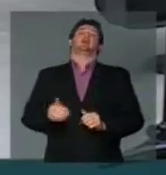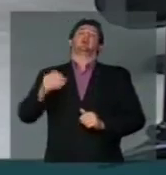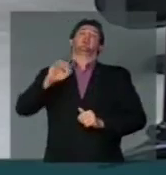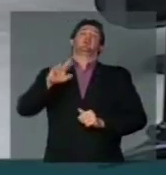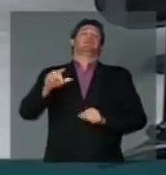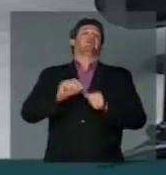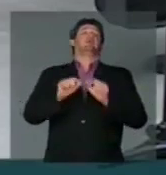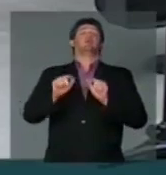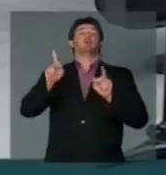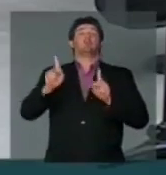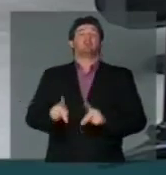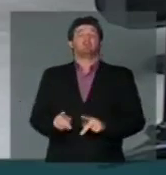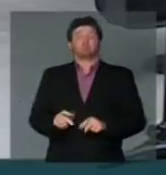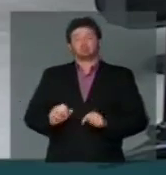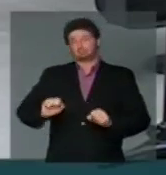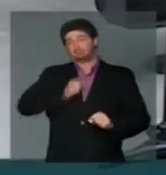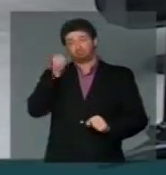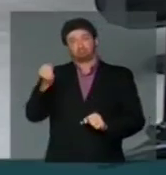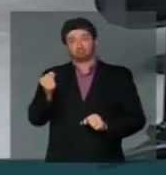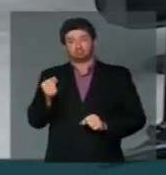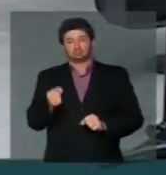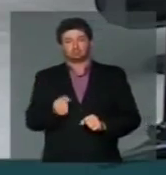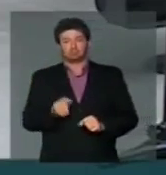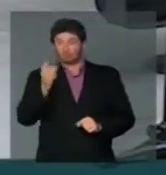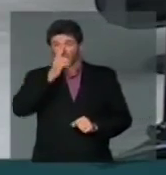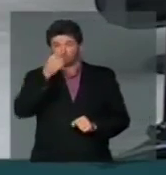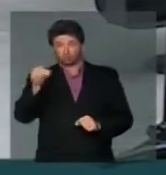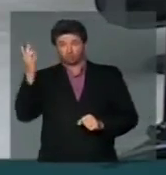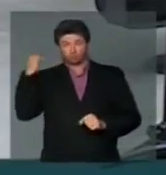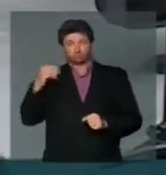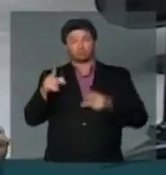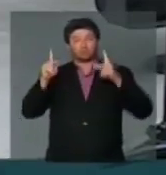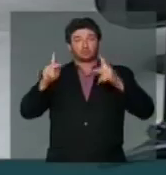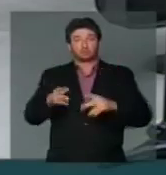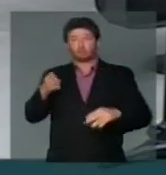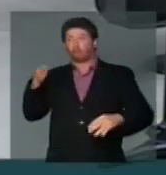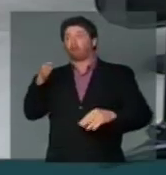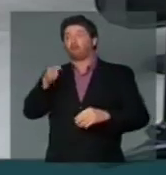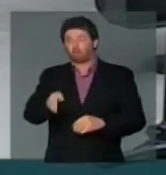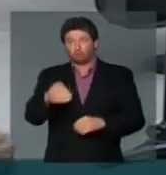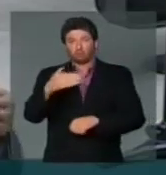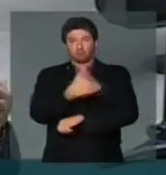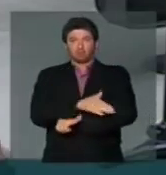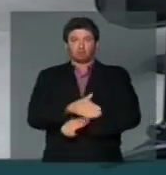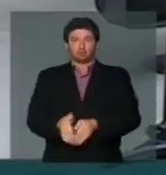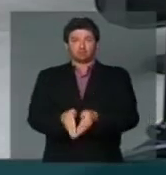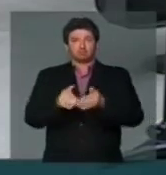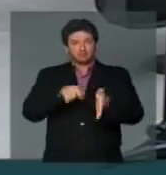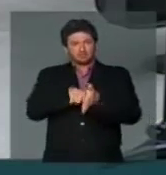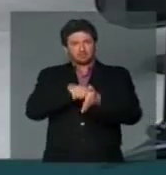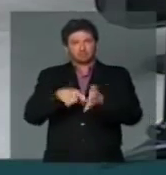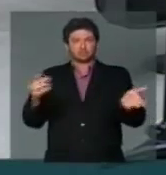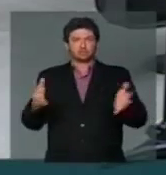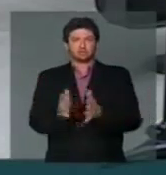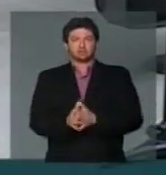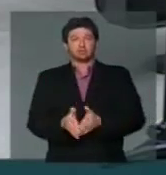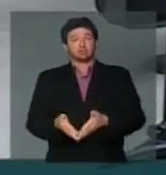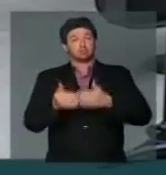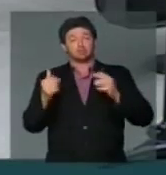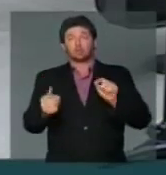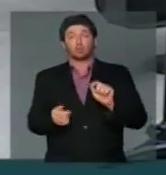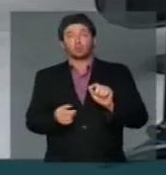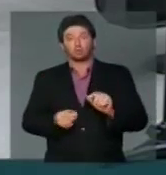tem deixado a população brasileira indignada. No último domingo, a população foi às ruas, pedindo investigação,